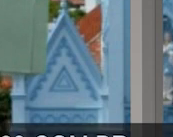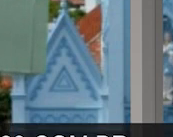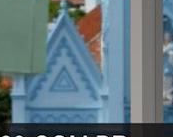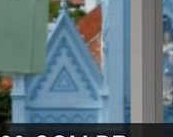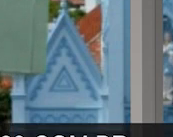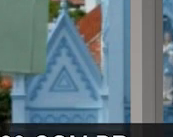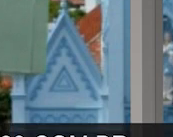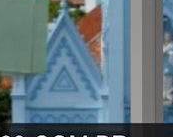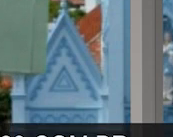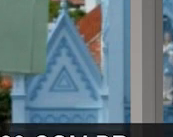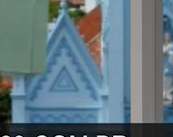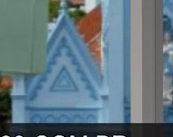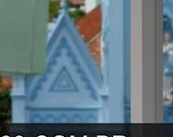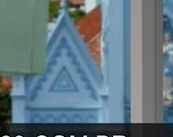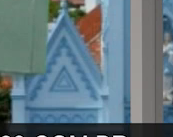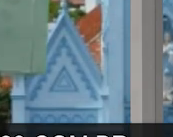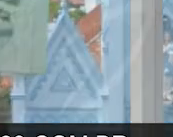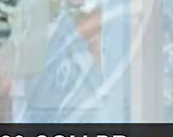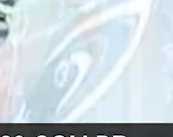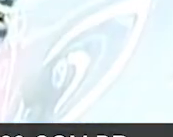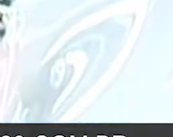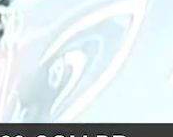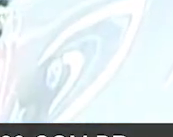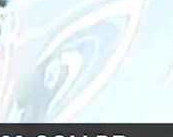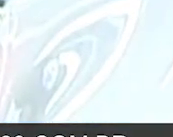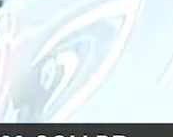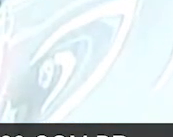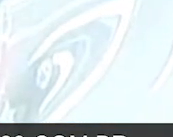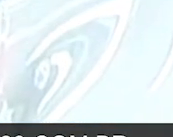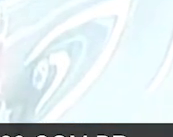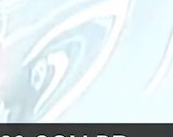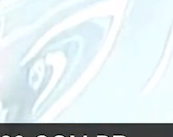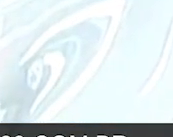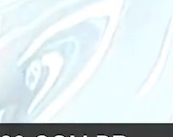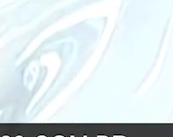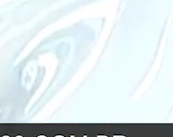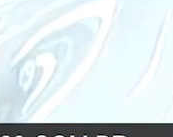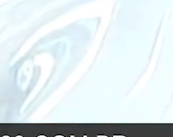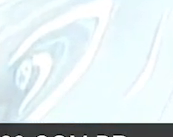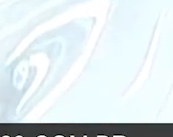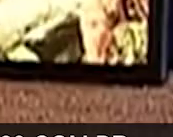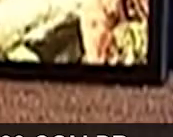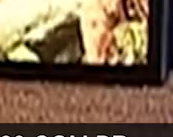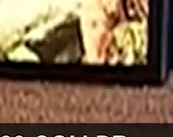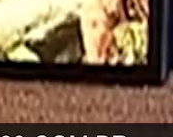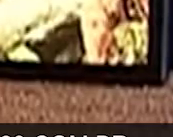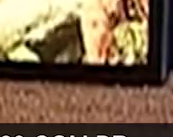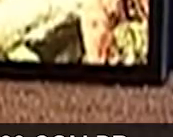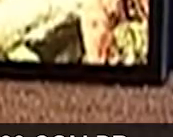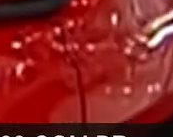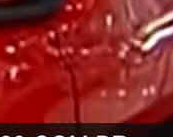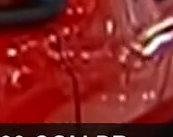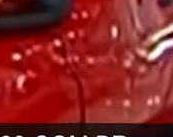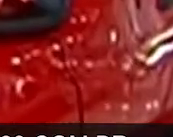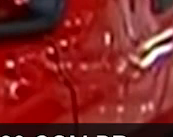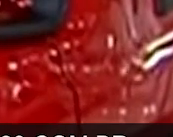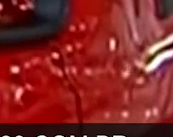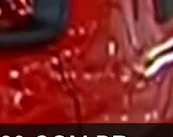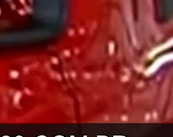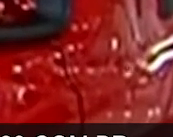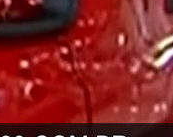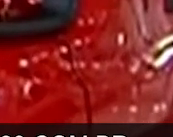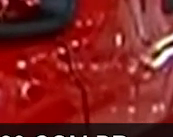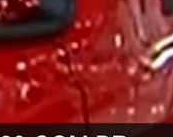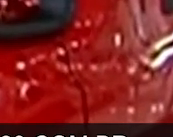têm o uso de combustíveis renováveis e isso vem sendo incentivado cada vez mais a